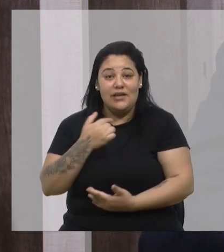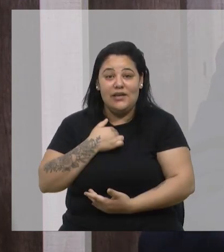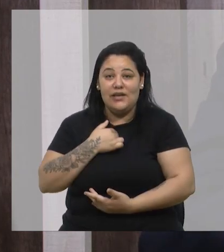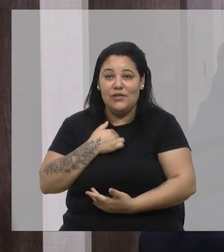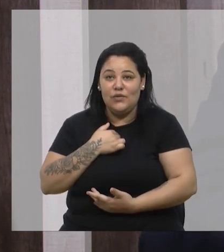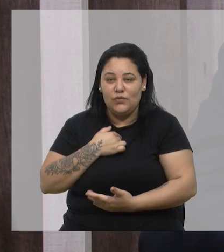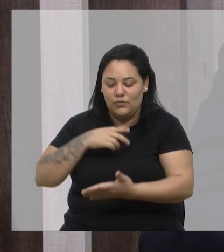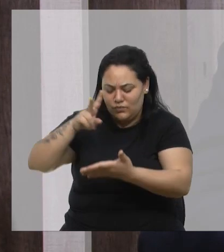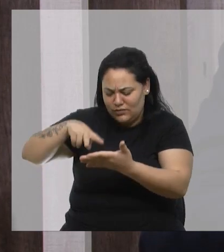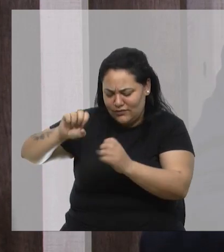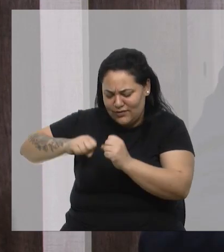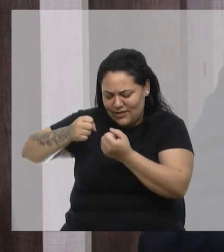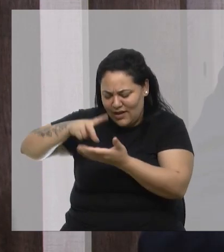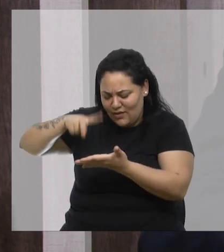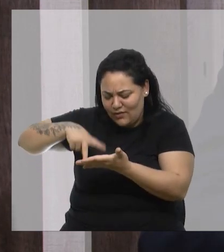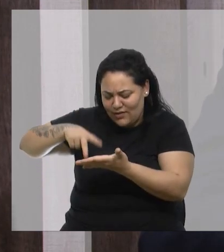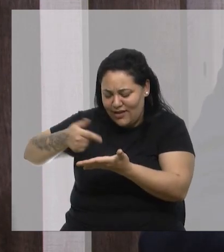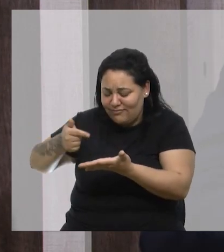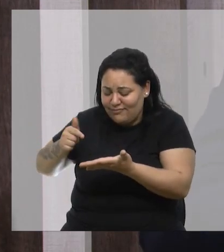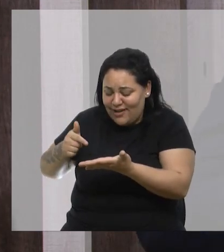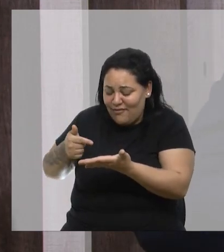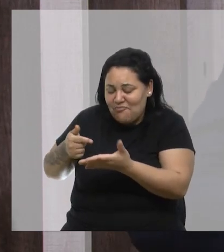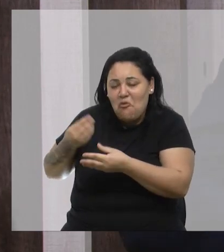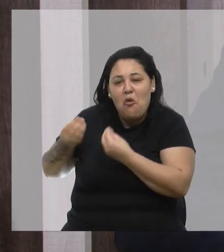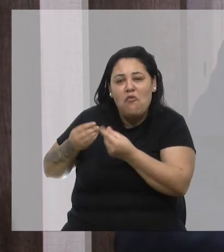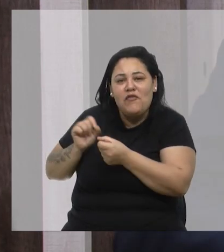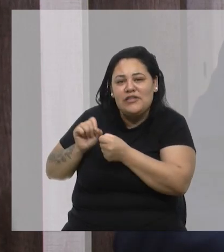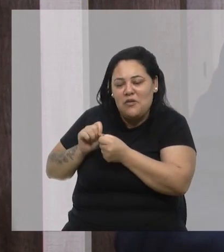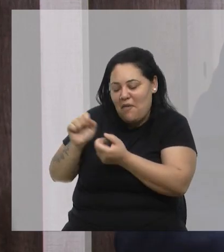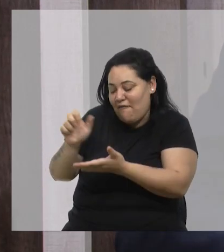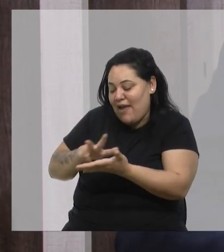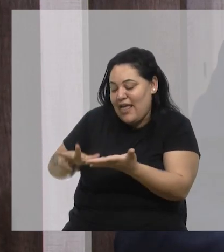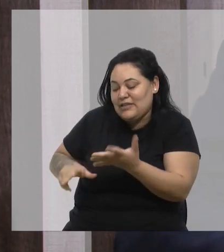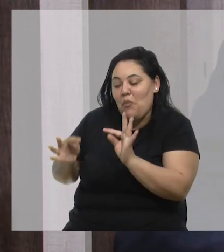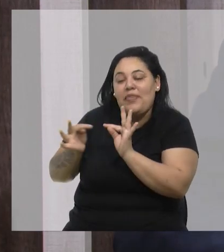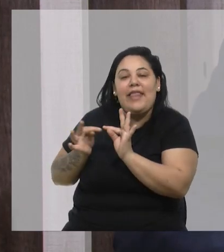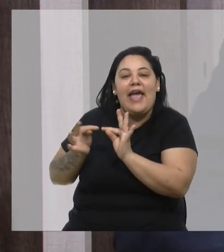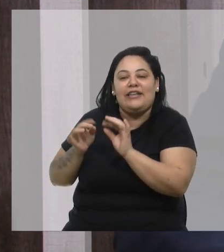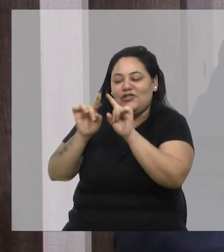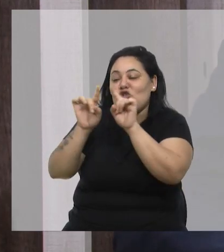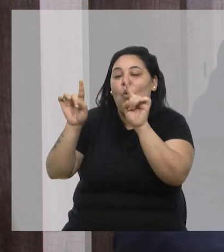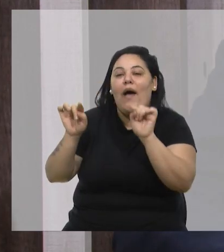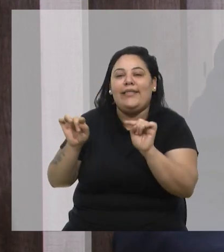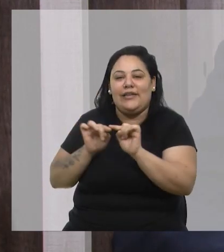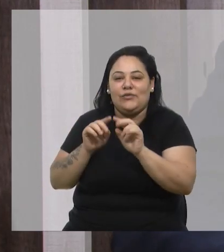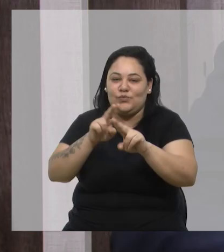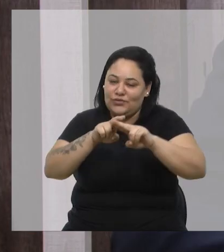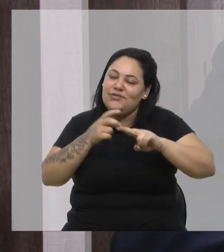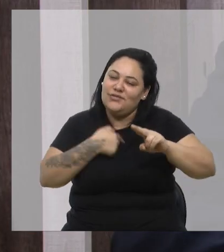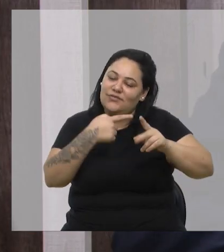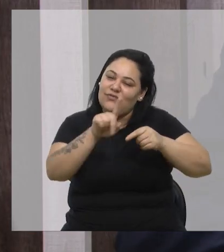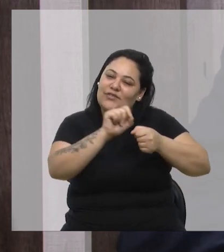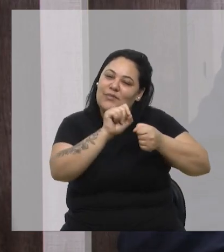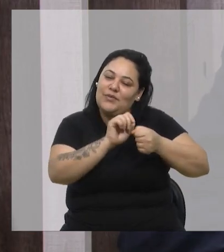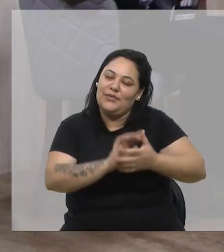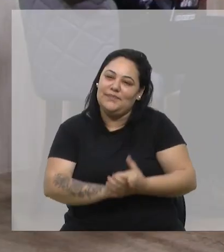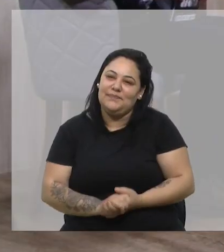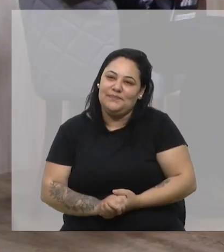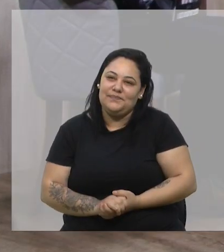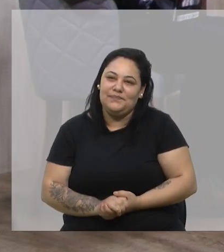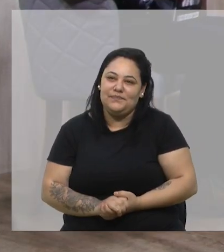ter despendido na leitura, eu não tenho propriedade para fazer uma avaliação mais técnica de quadrinhos. Por isso, a pergunta para